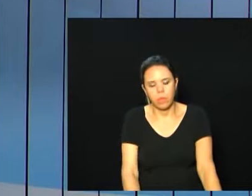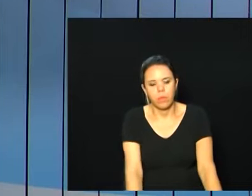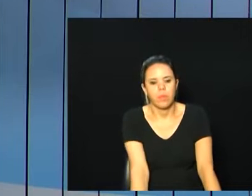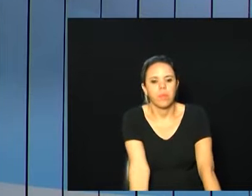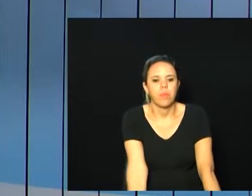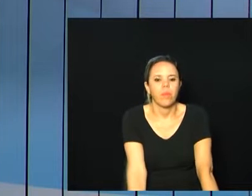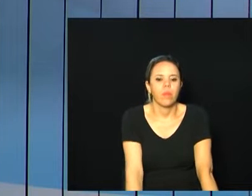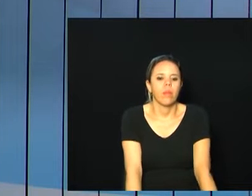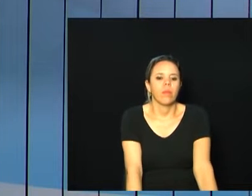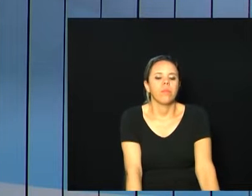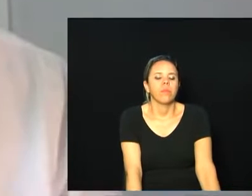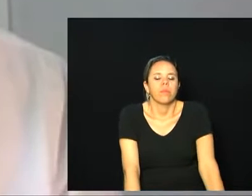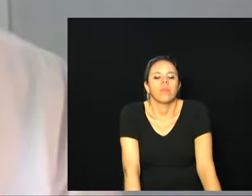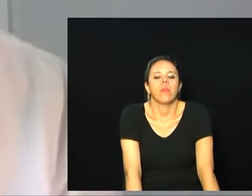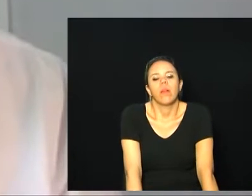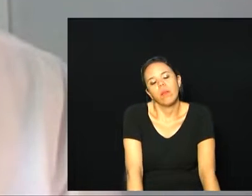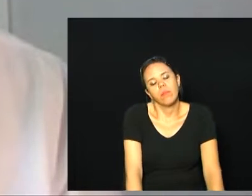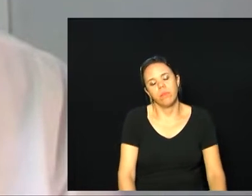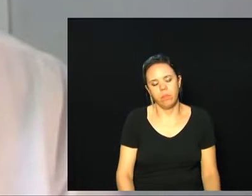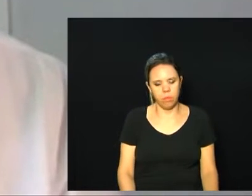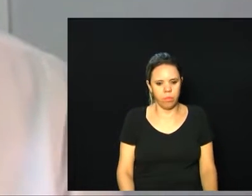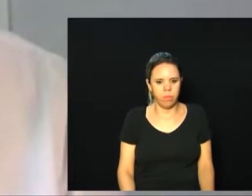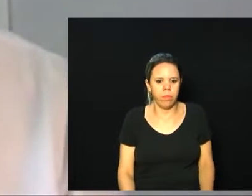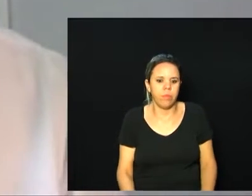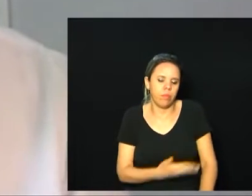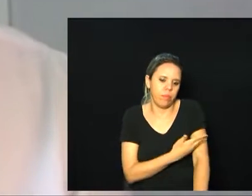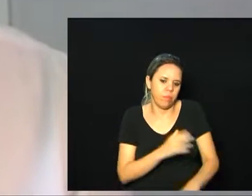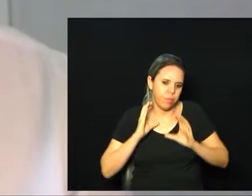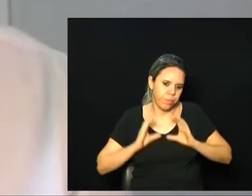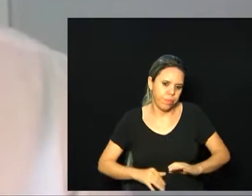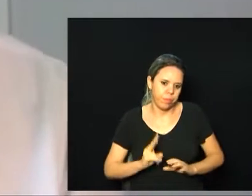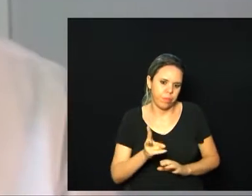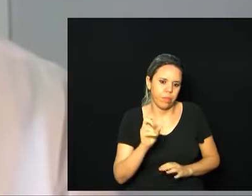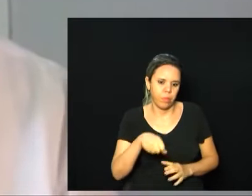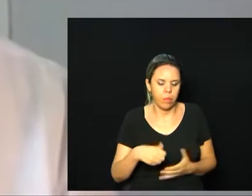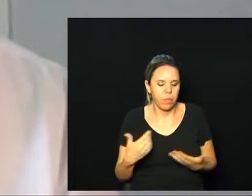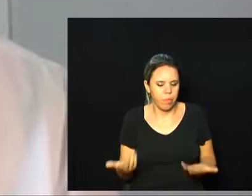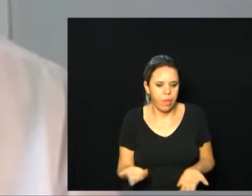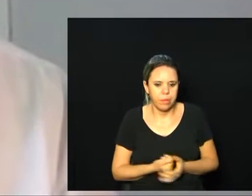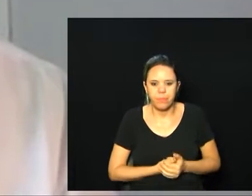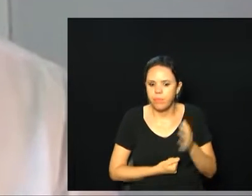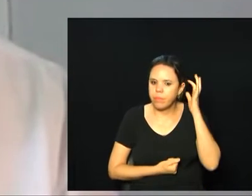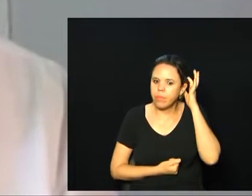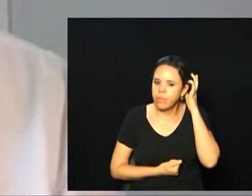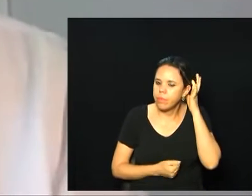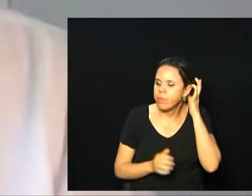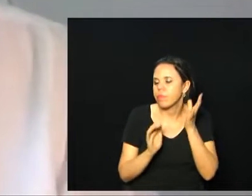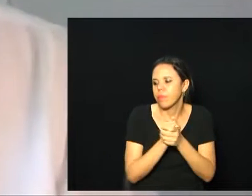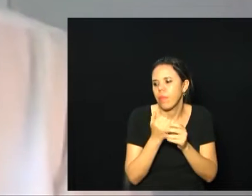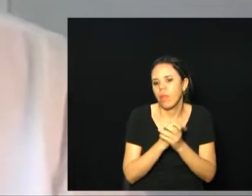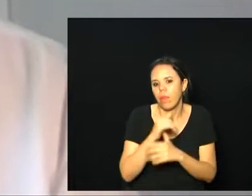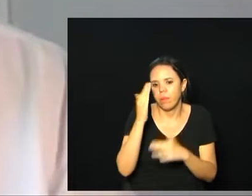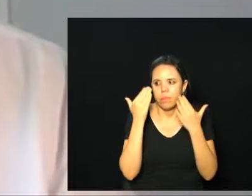constataram. A tendência desse tipo de hábito é que permaneça assim. Então, assim, a questão do lavar as mãos ficou